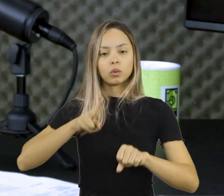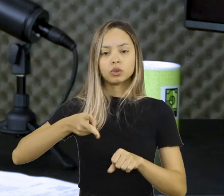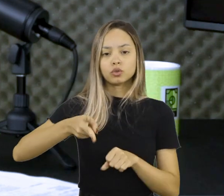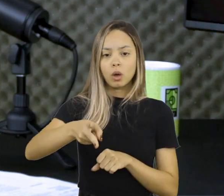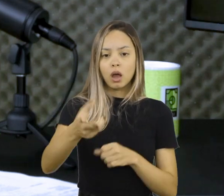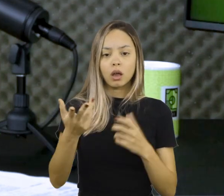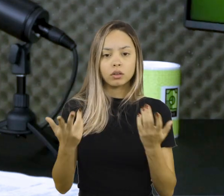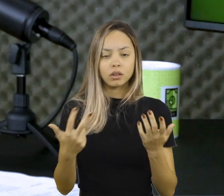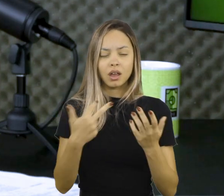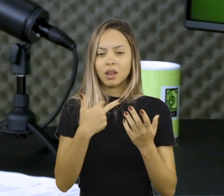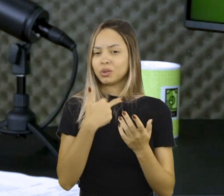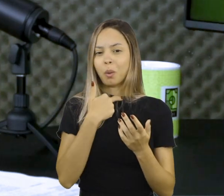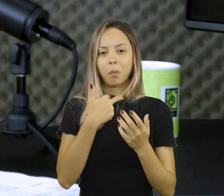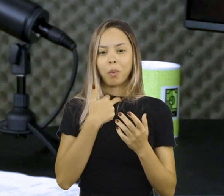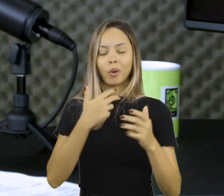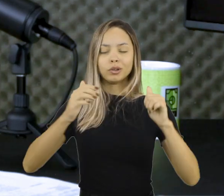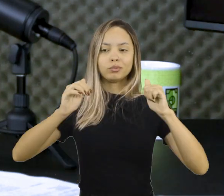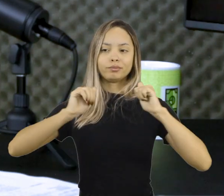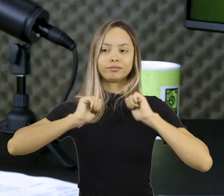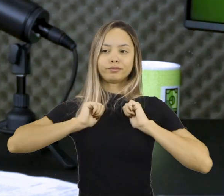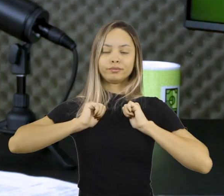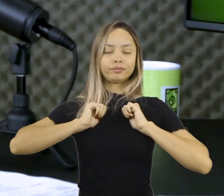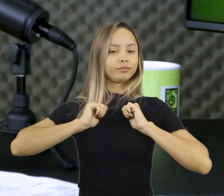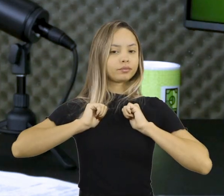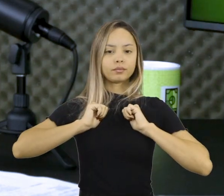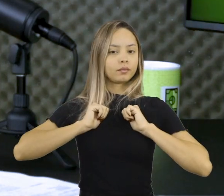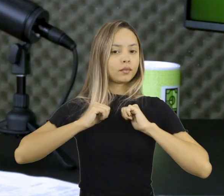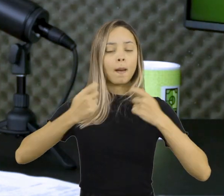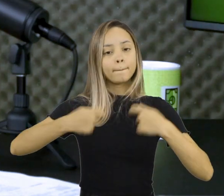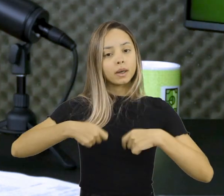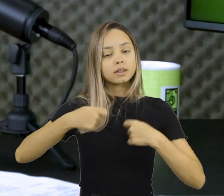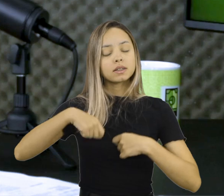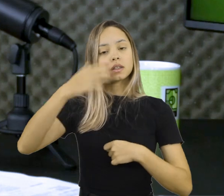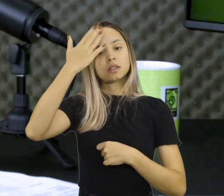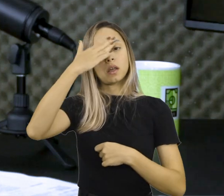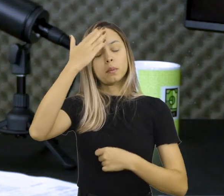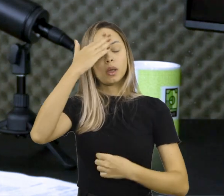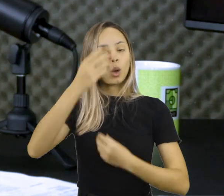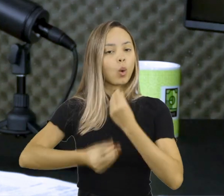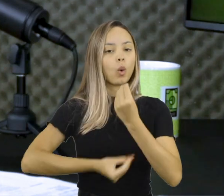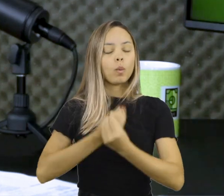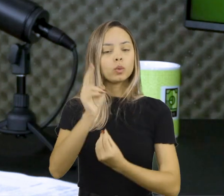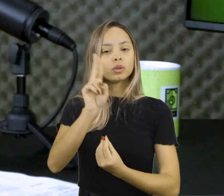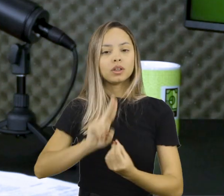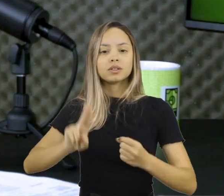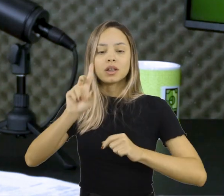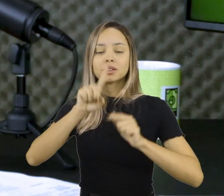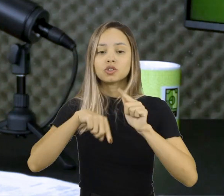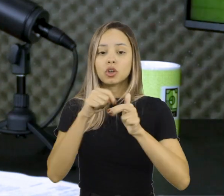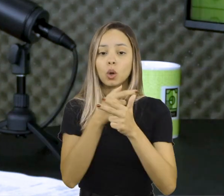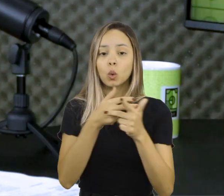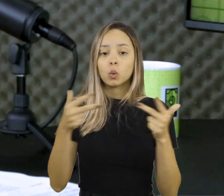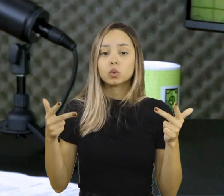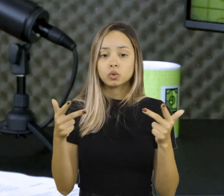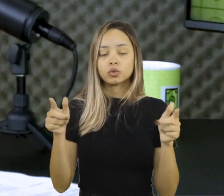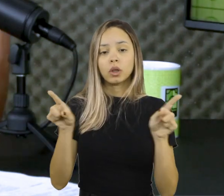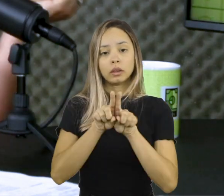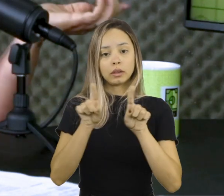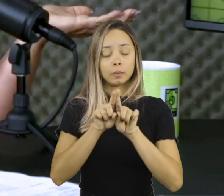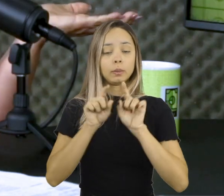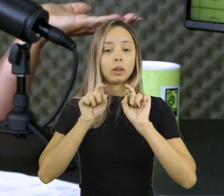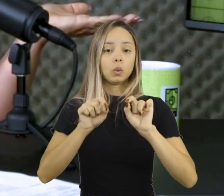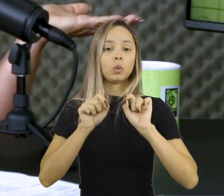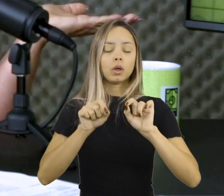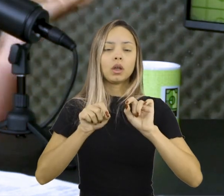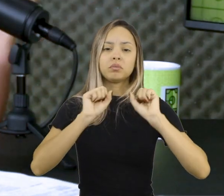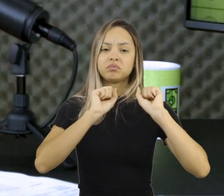ficar na zona de conforto eu preciso saber manusear com esses recursos às vezes de fato dependendo